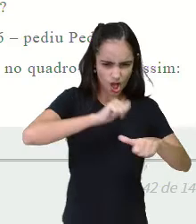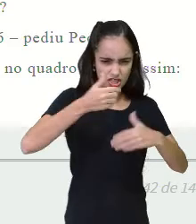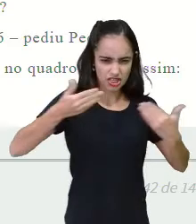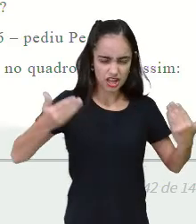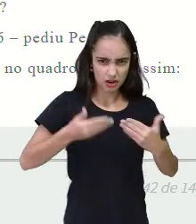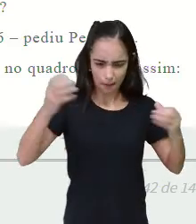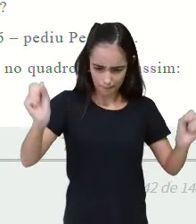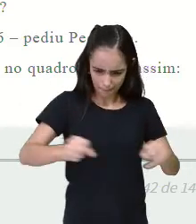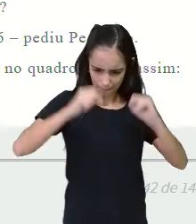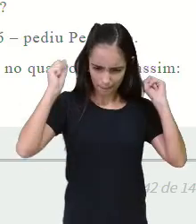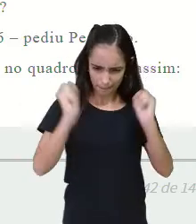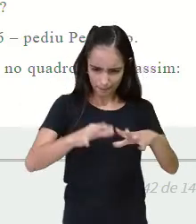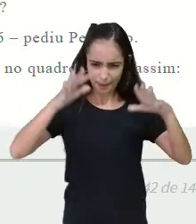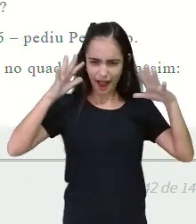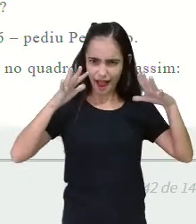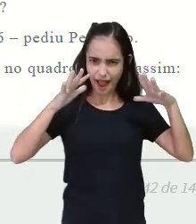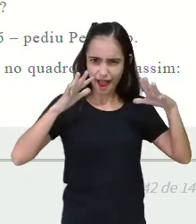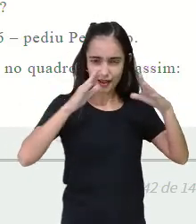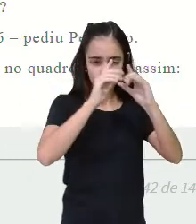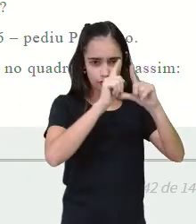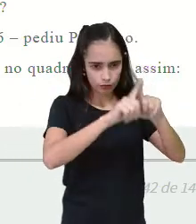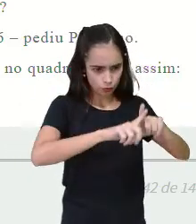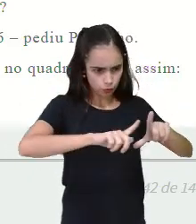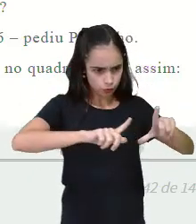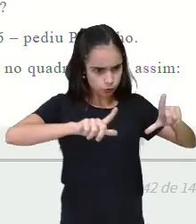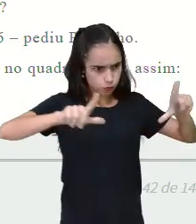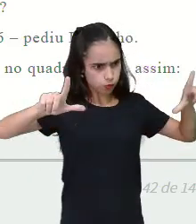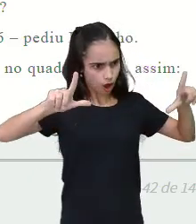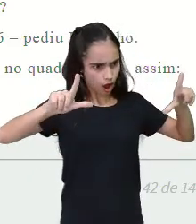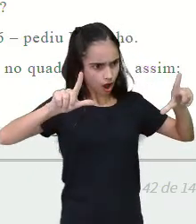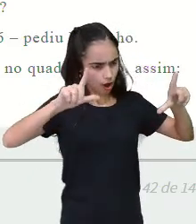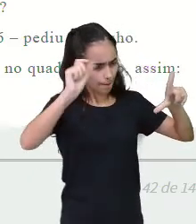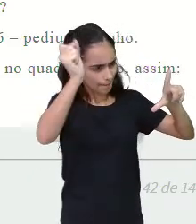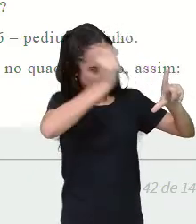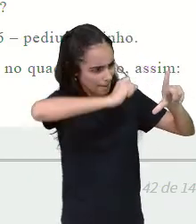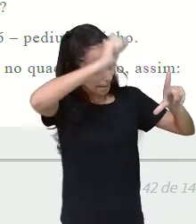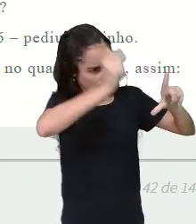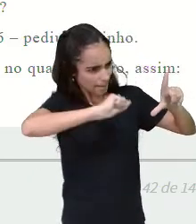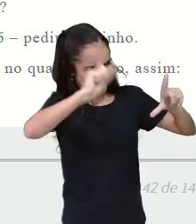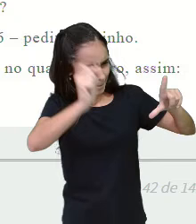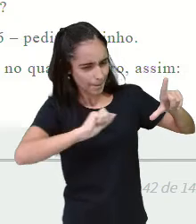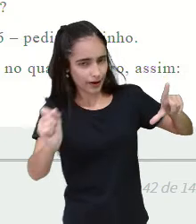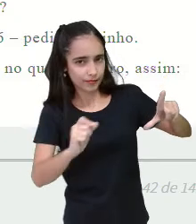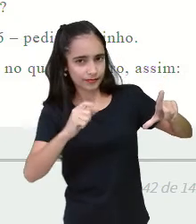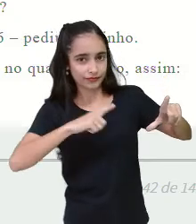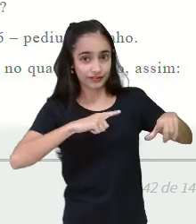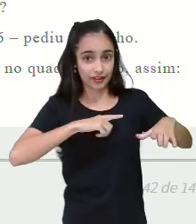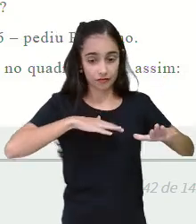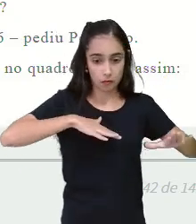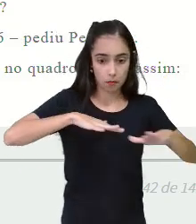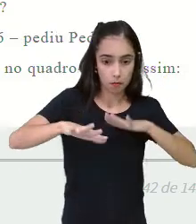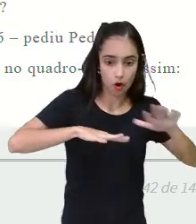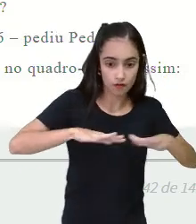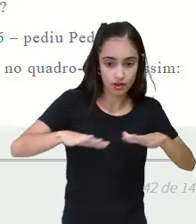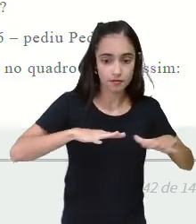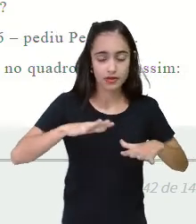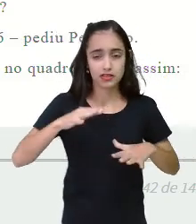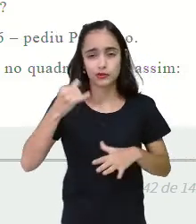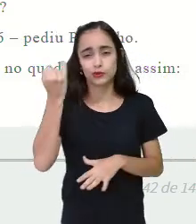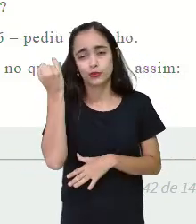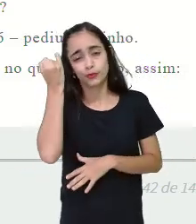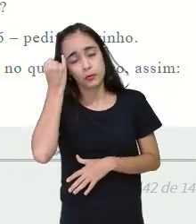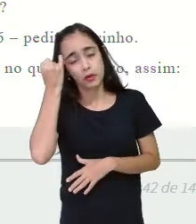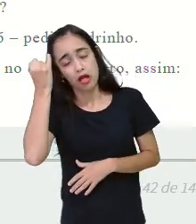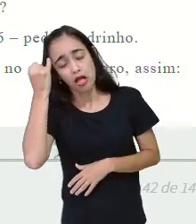o rinoceronte virou quadro negro. Moveu-se com muita preguiça para o centro do picadeiro, de modo